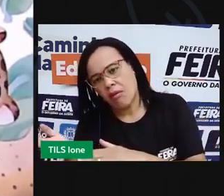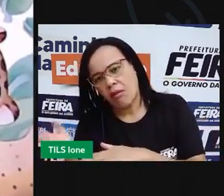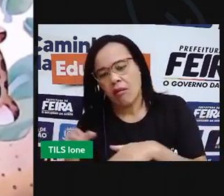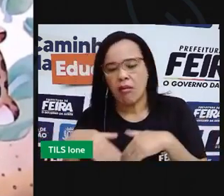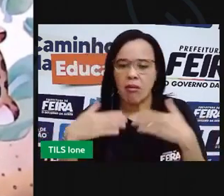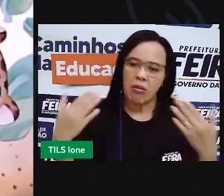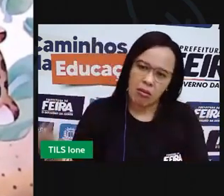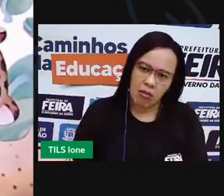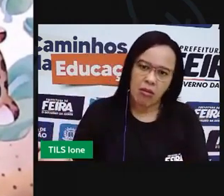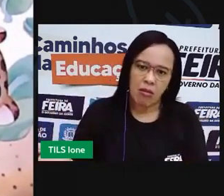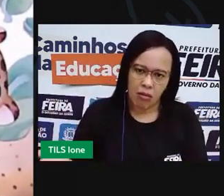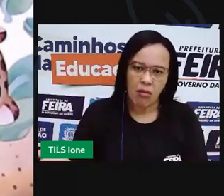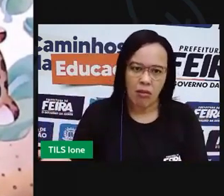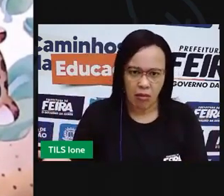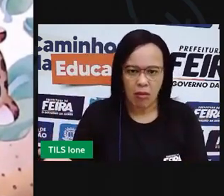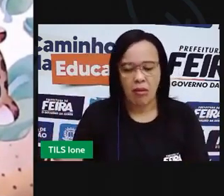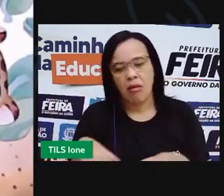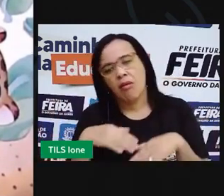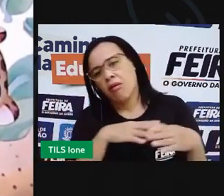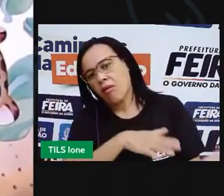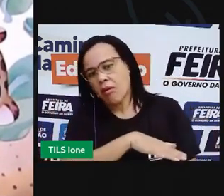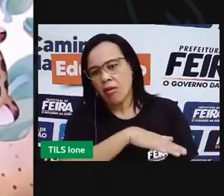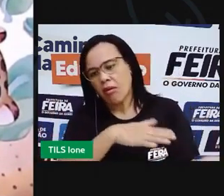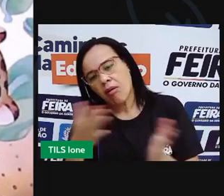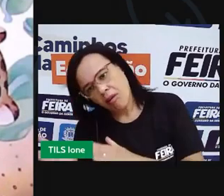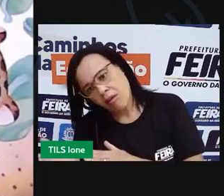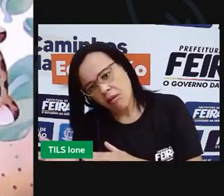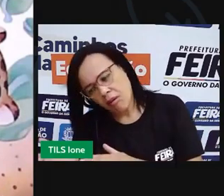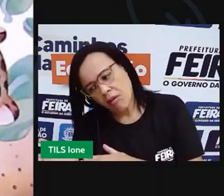estirada no chão. Toda estirada ela caiu.